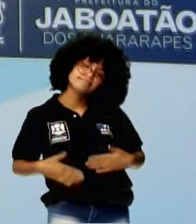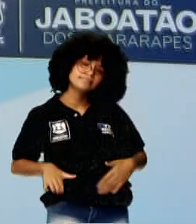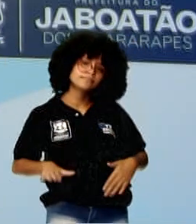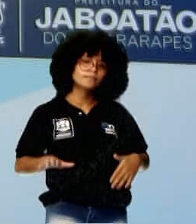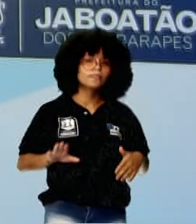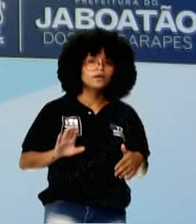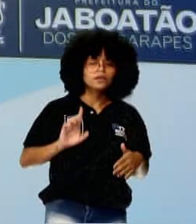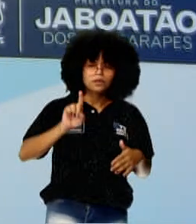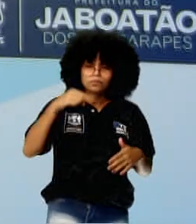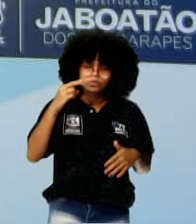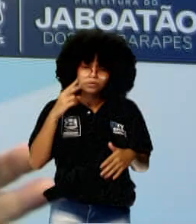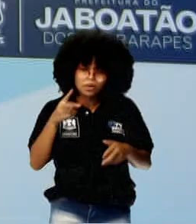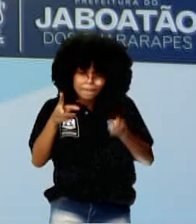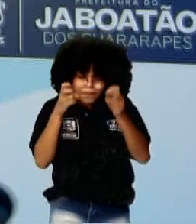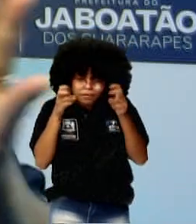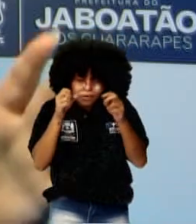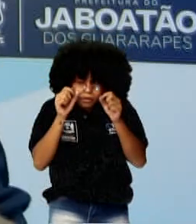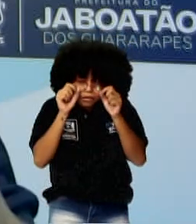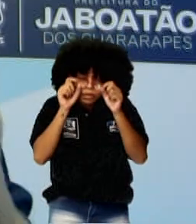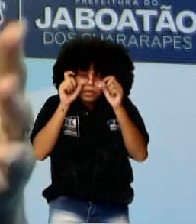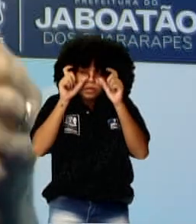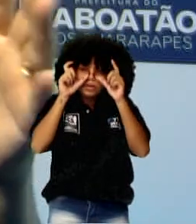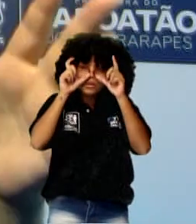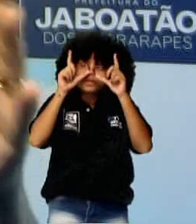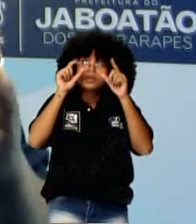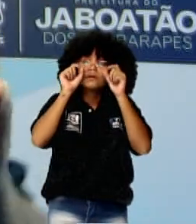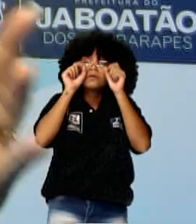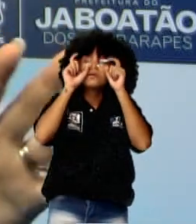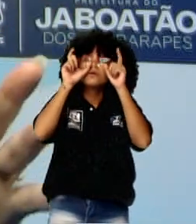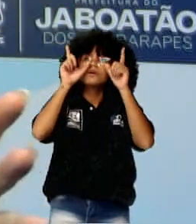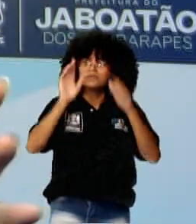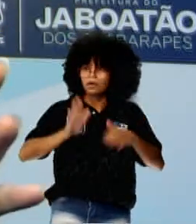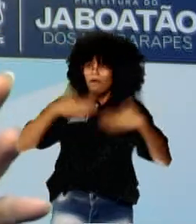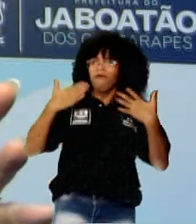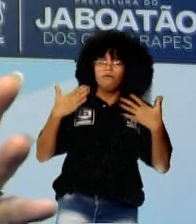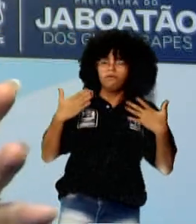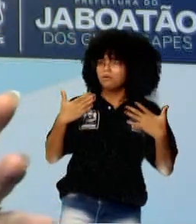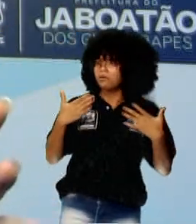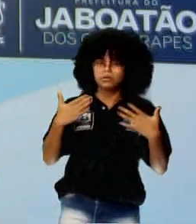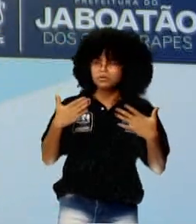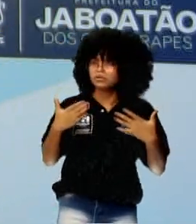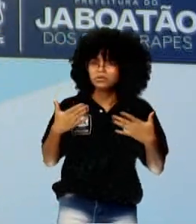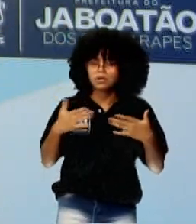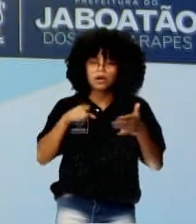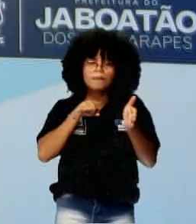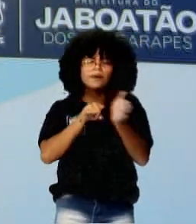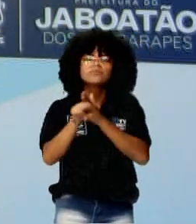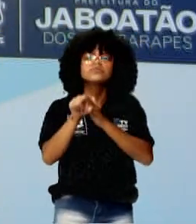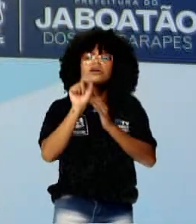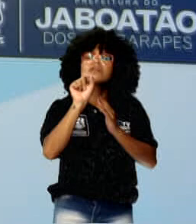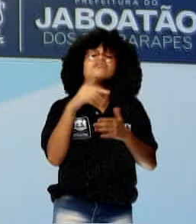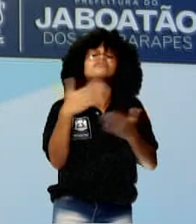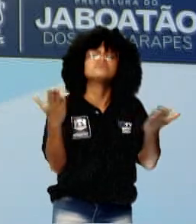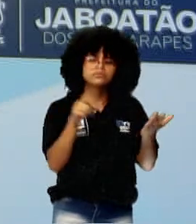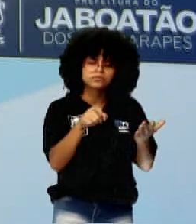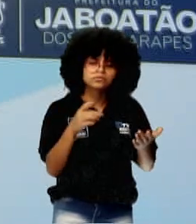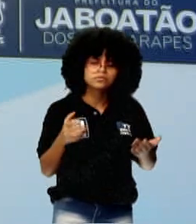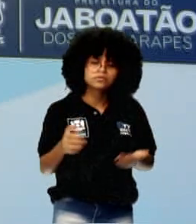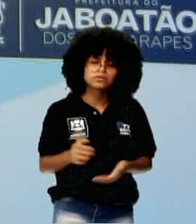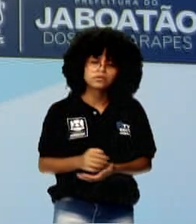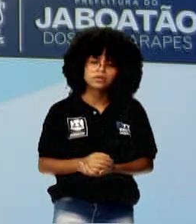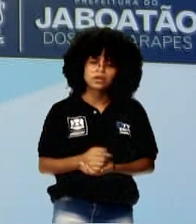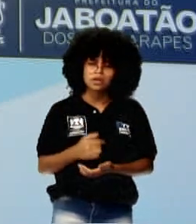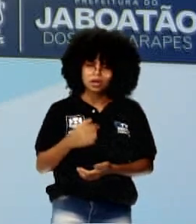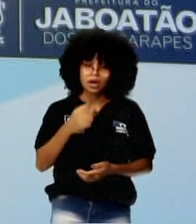antes que eles percebessem que ela estava acordando, ela despertou, acordou um pouco assustada. E eles perguntaram: quem é você, menina?